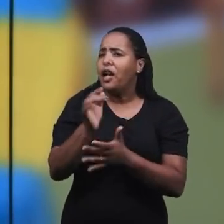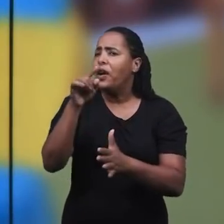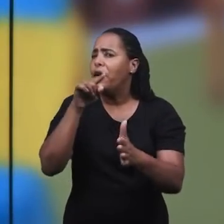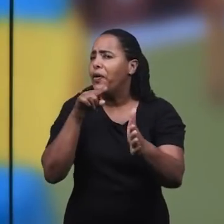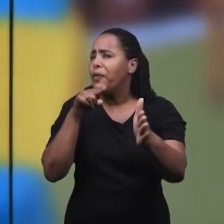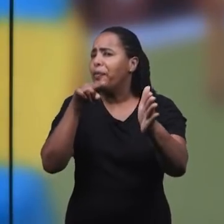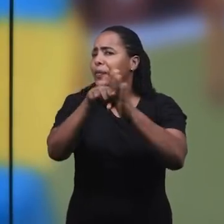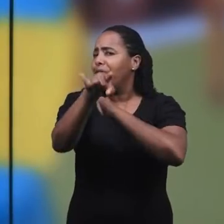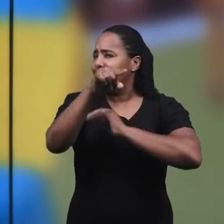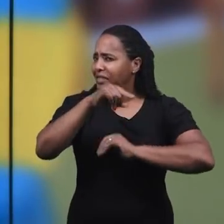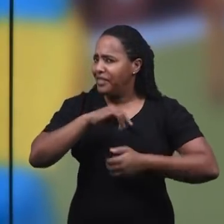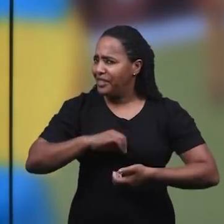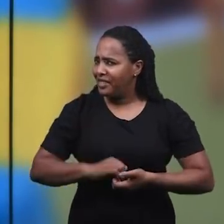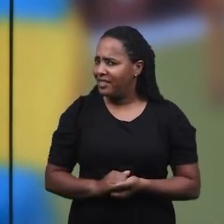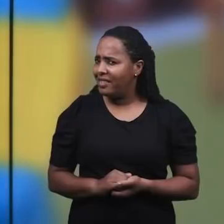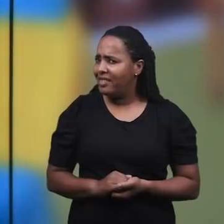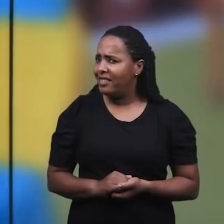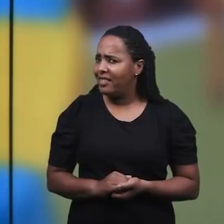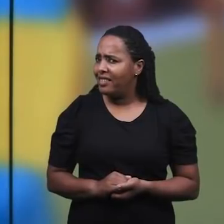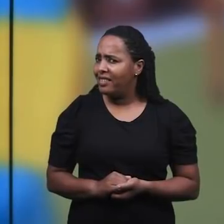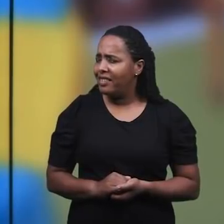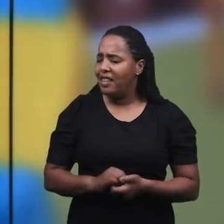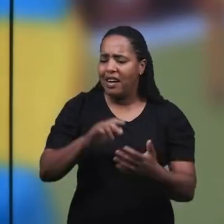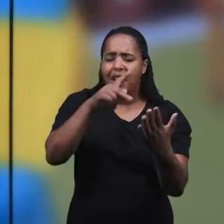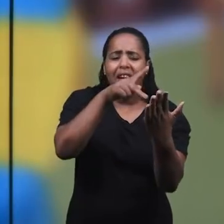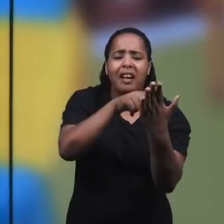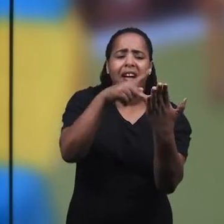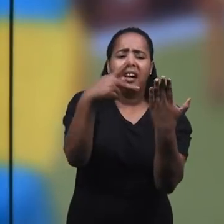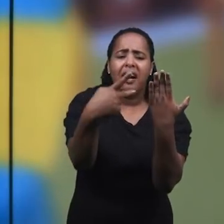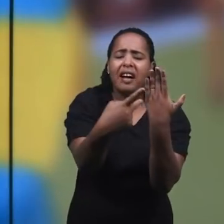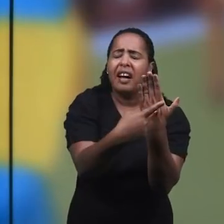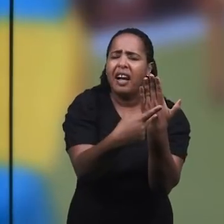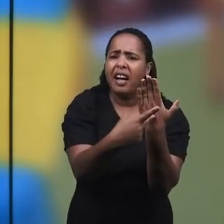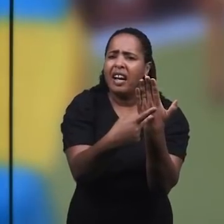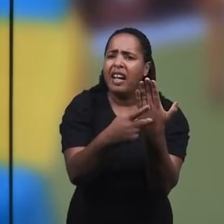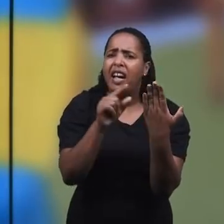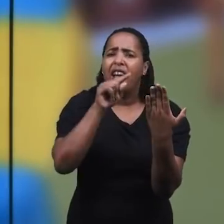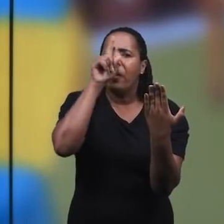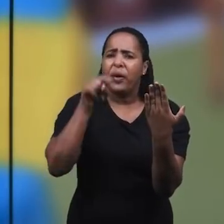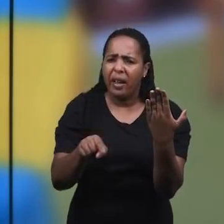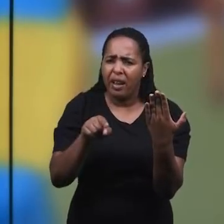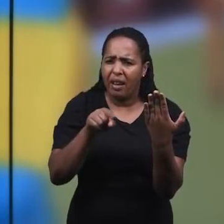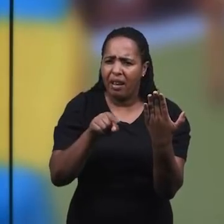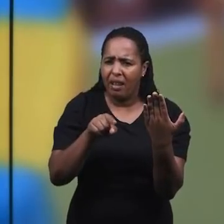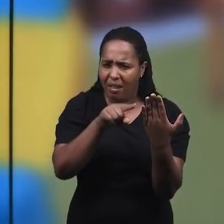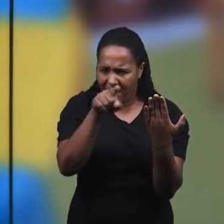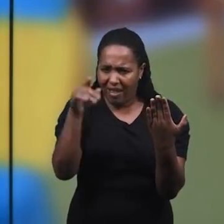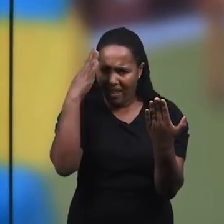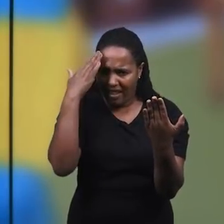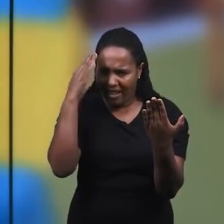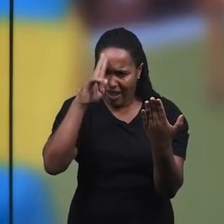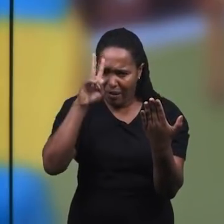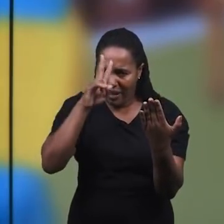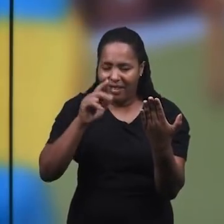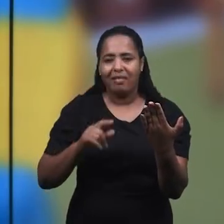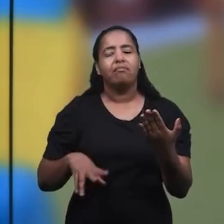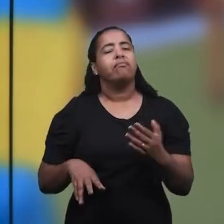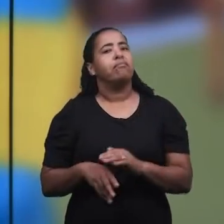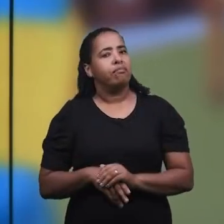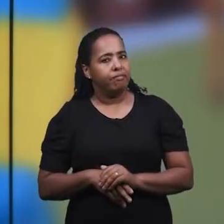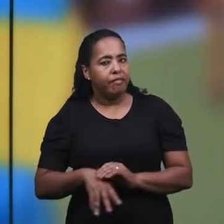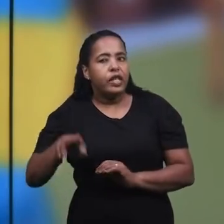uma pergunta. O que são parábolas? Vocês lembram? Parábolas são